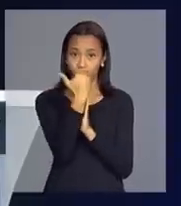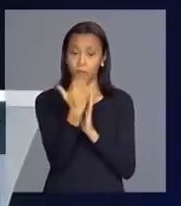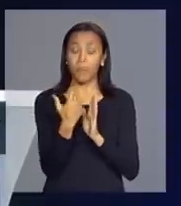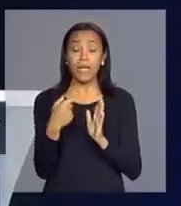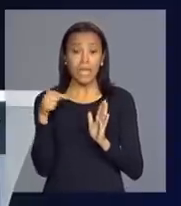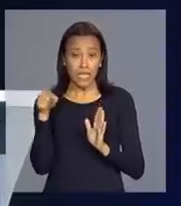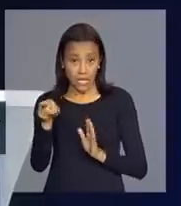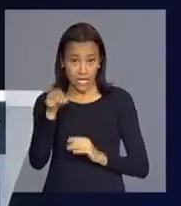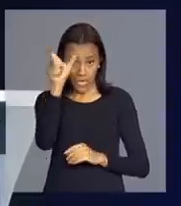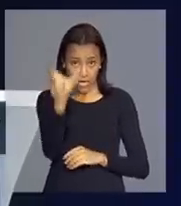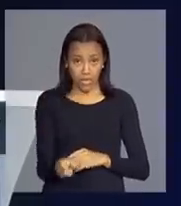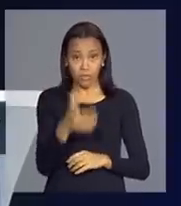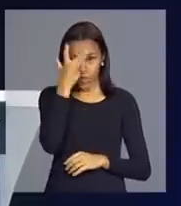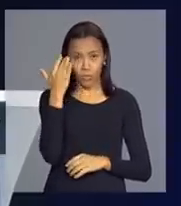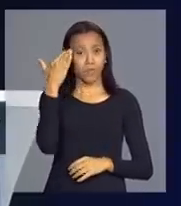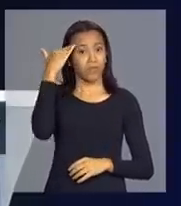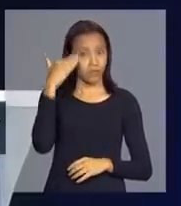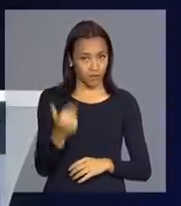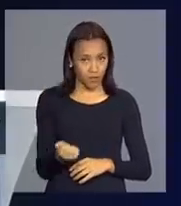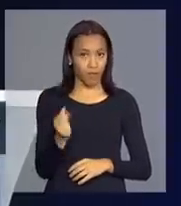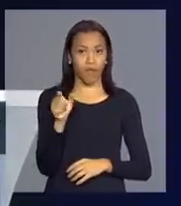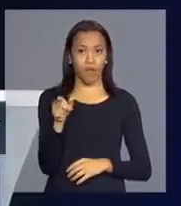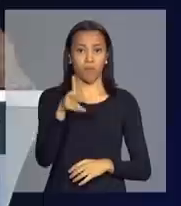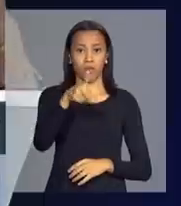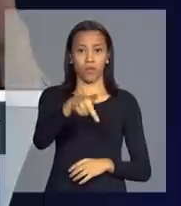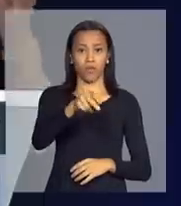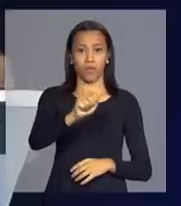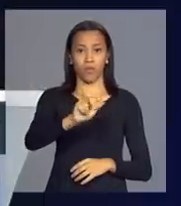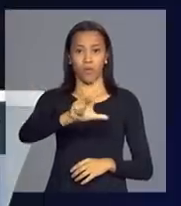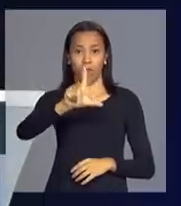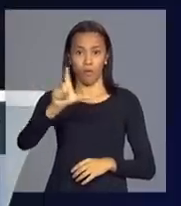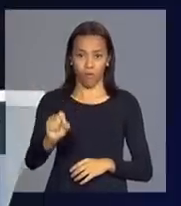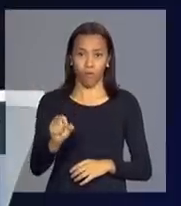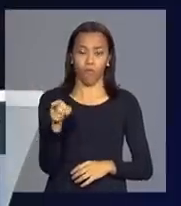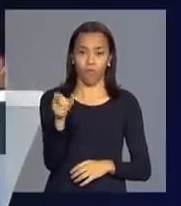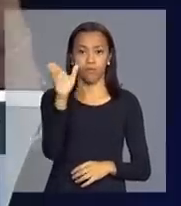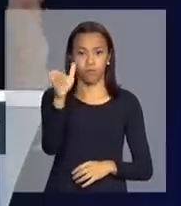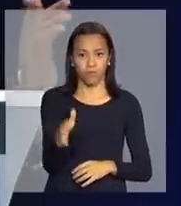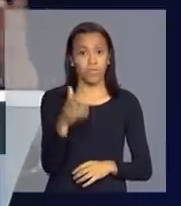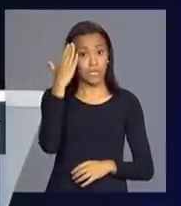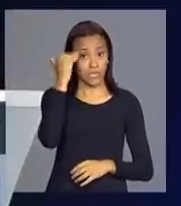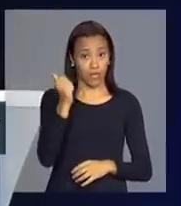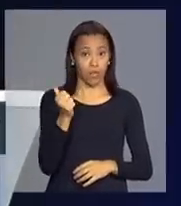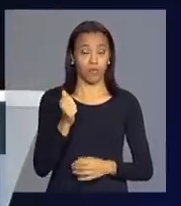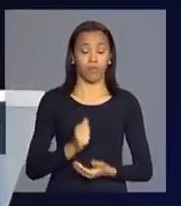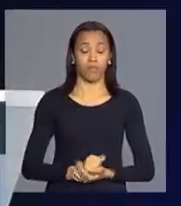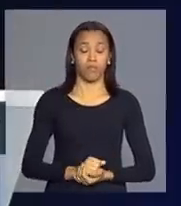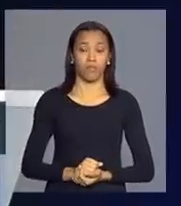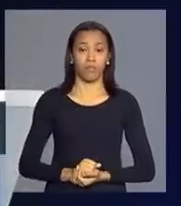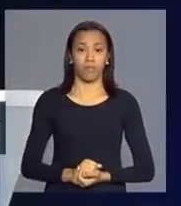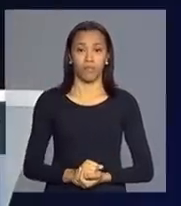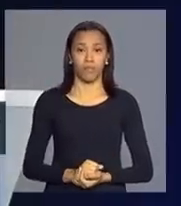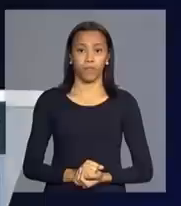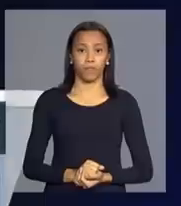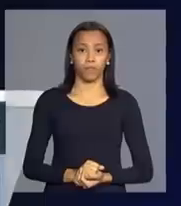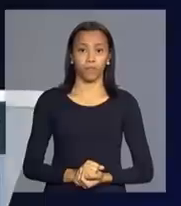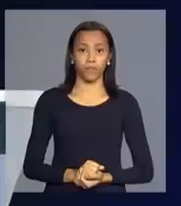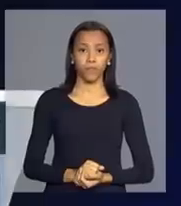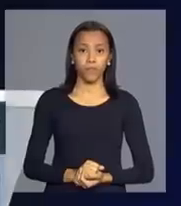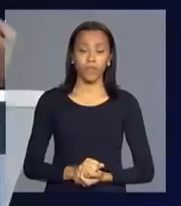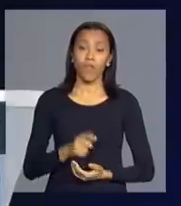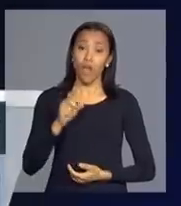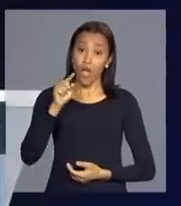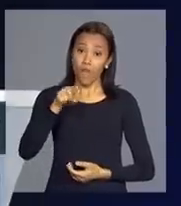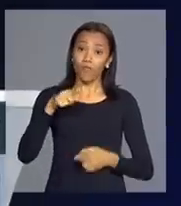e ele sabe, o Paulo sabe, nosso querido Paulo Simão sabe,